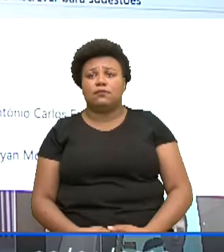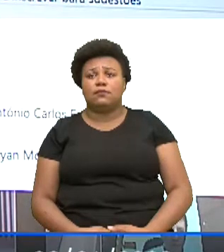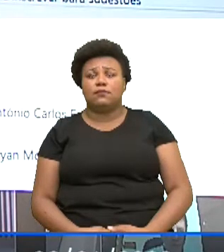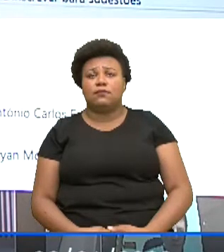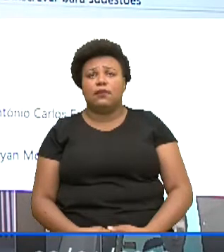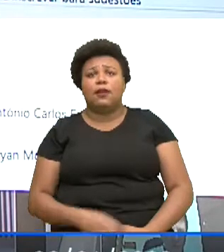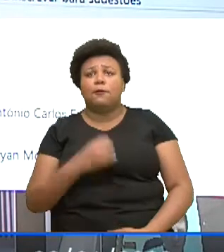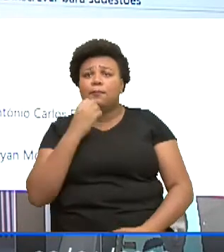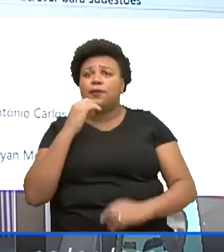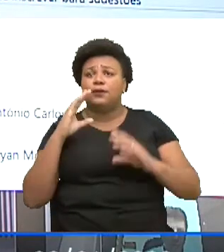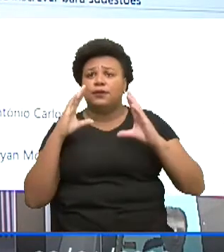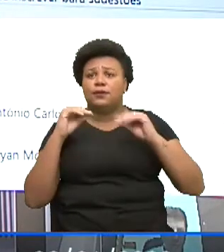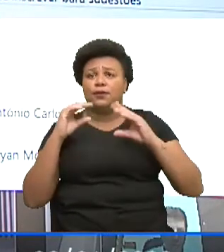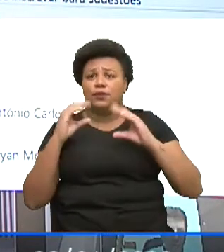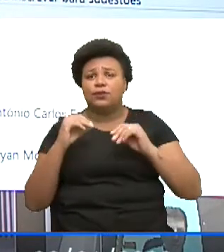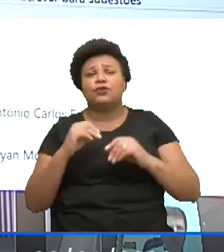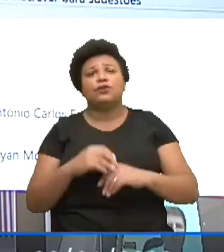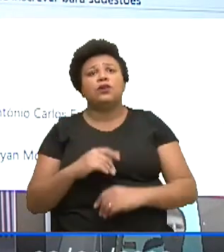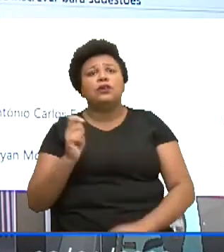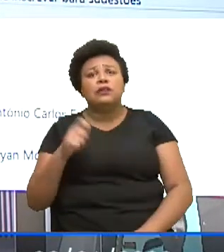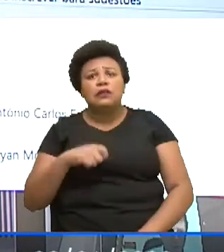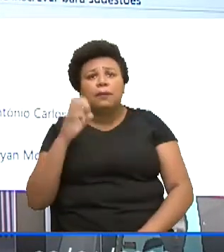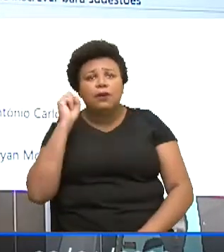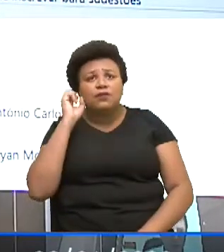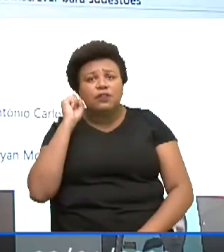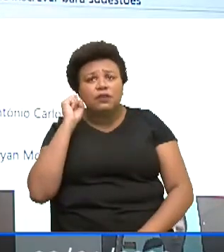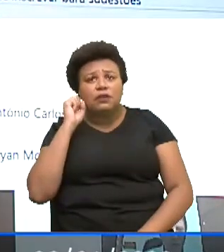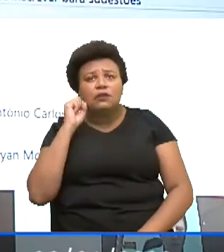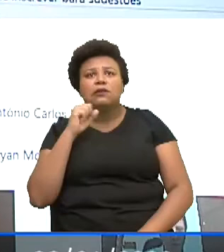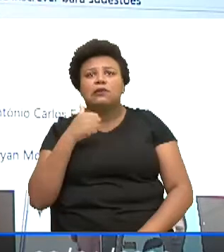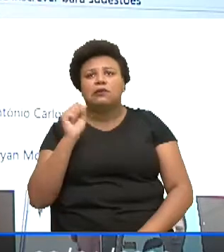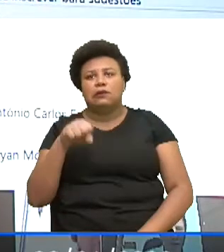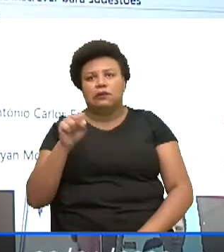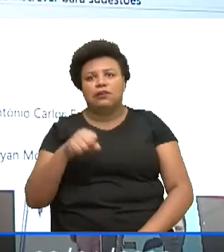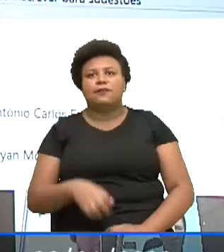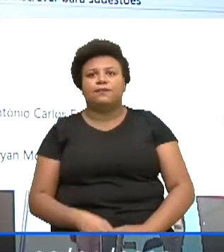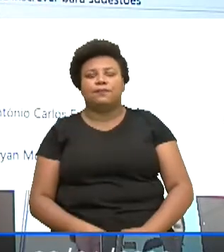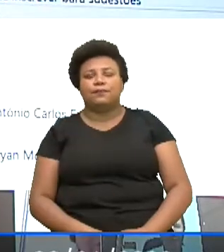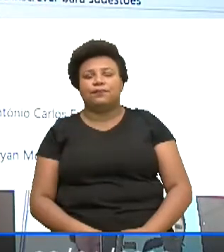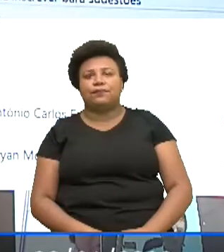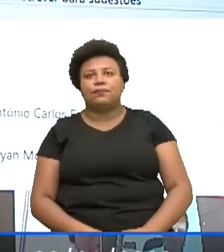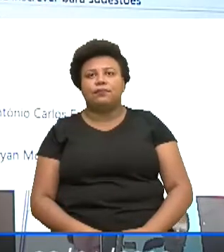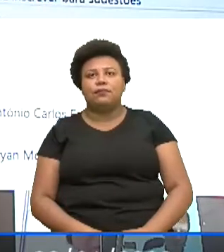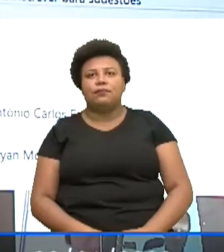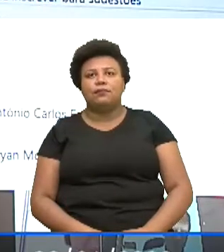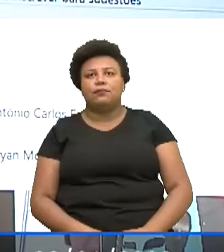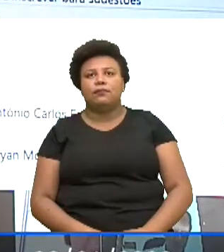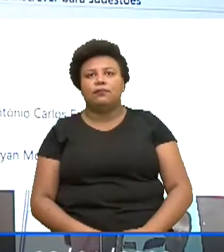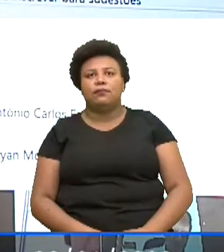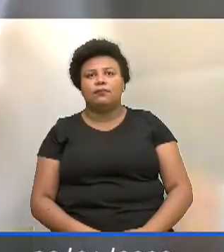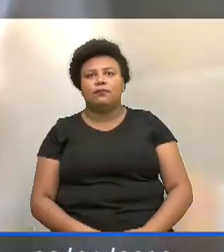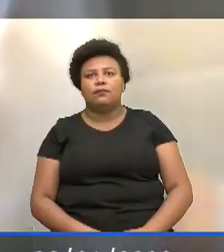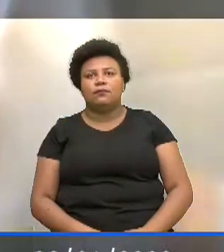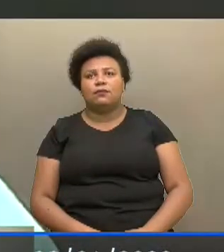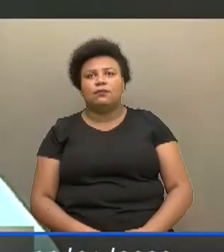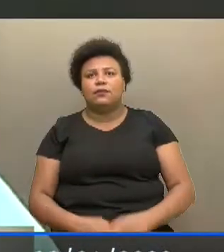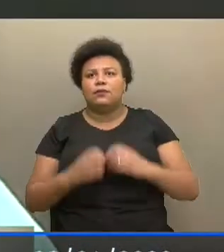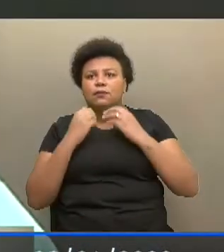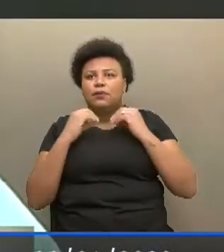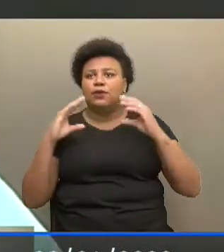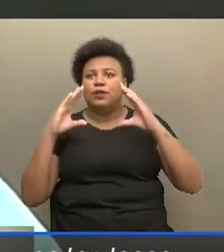Boa noite. Todos me ouvem? Sim, estamos ouvindo, Carla. Boa noite, então,